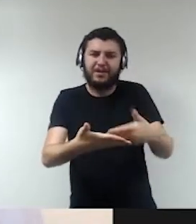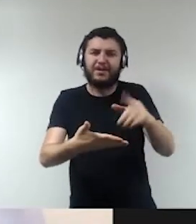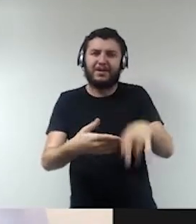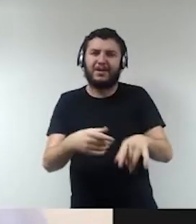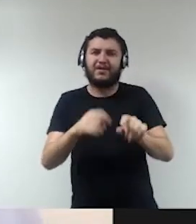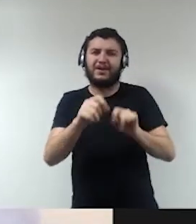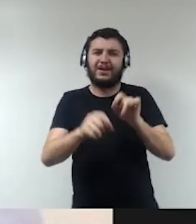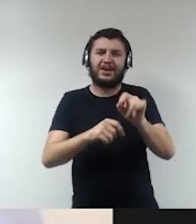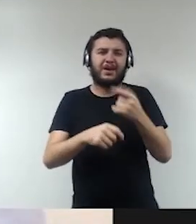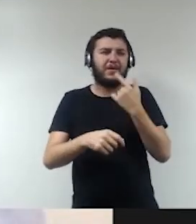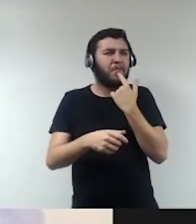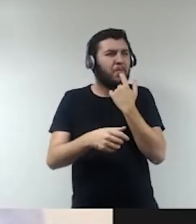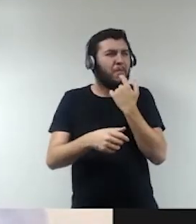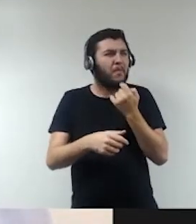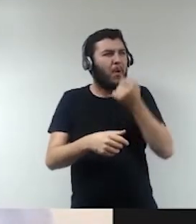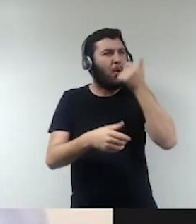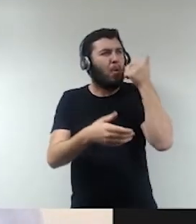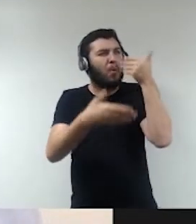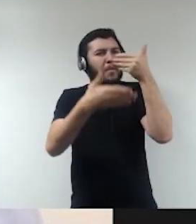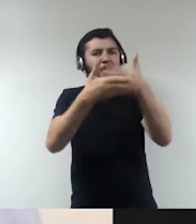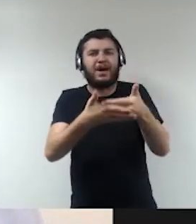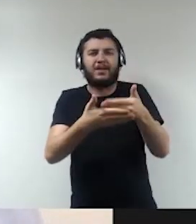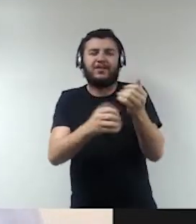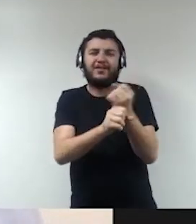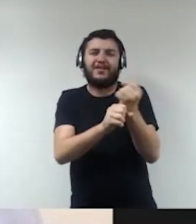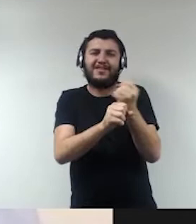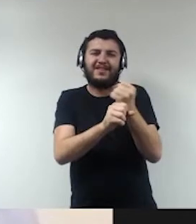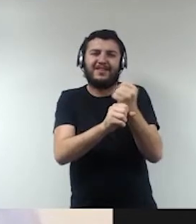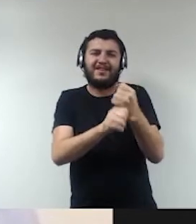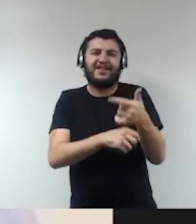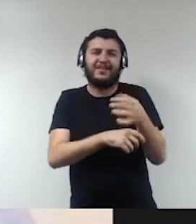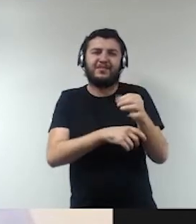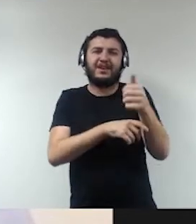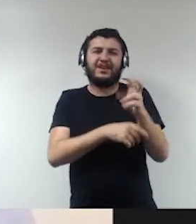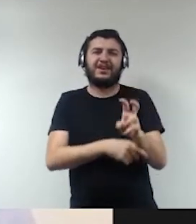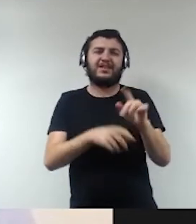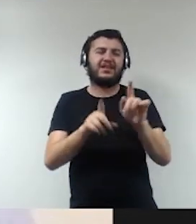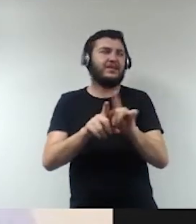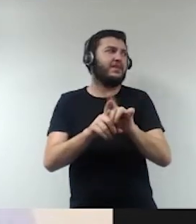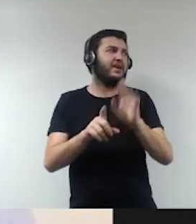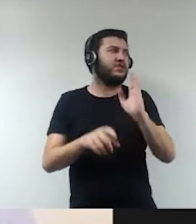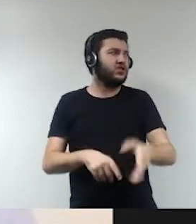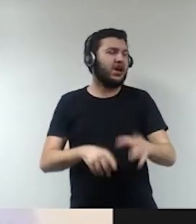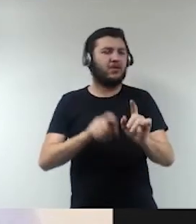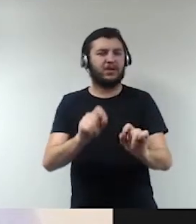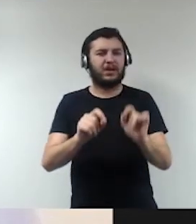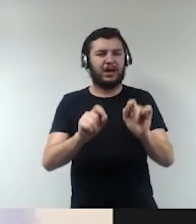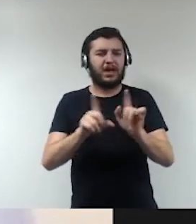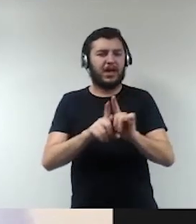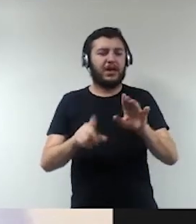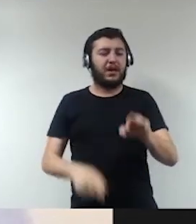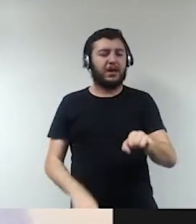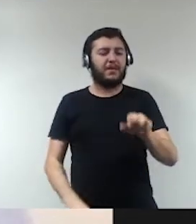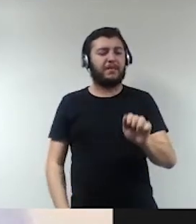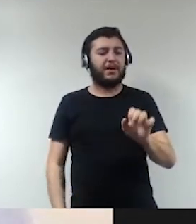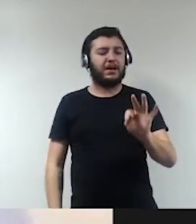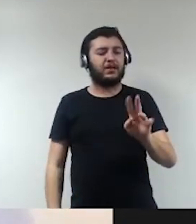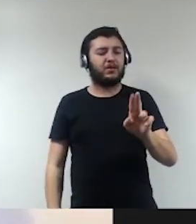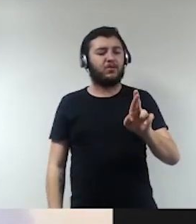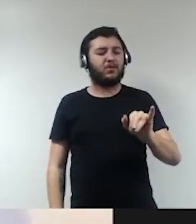mais recente de 2015, portanto ainda muito em fase de maturidade dentro da aplicação